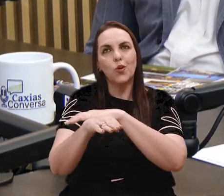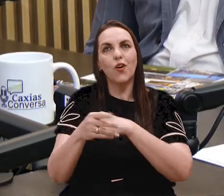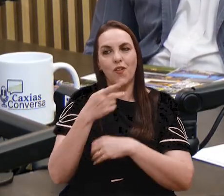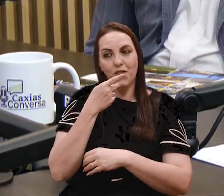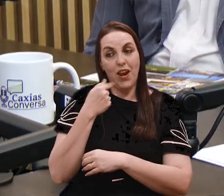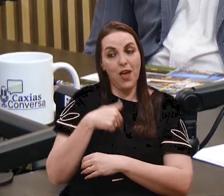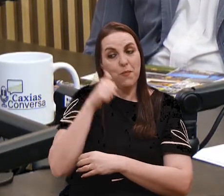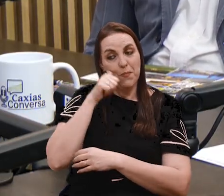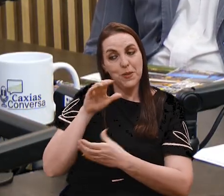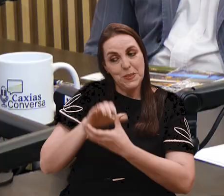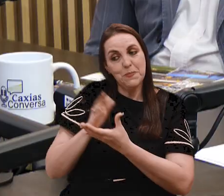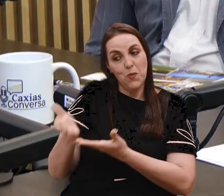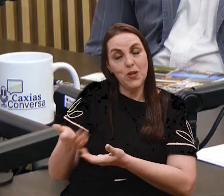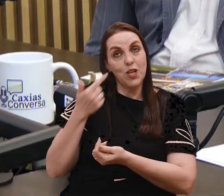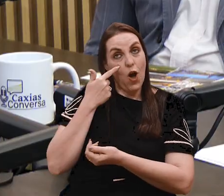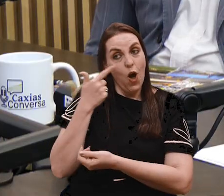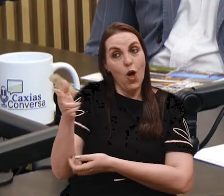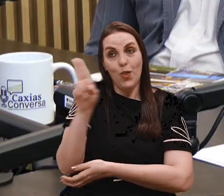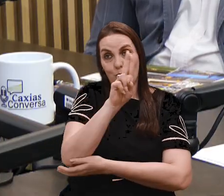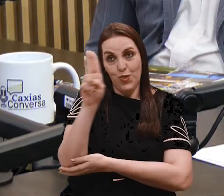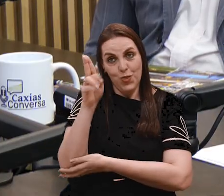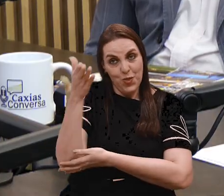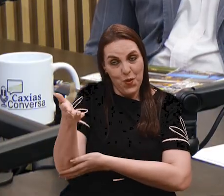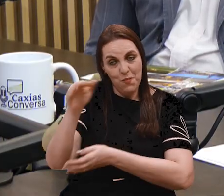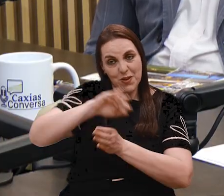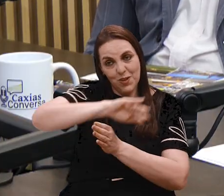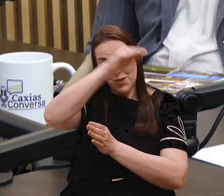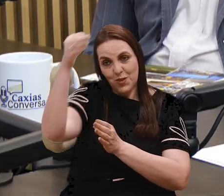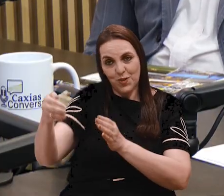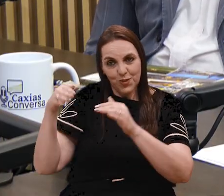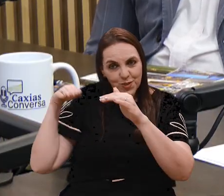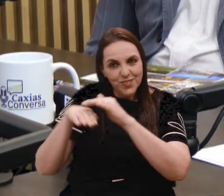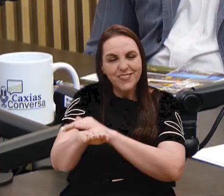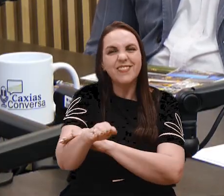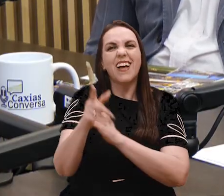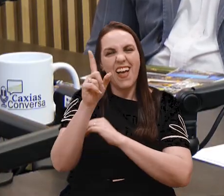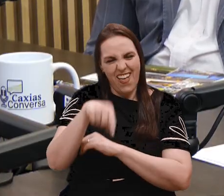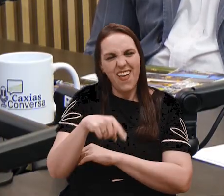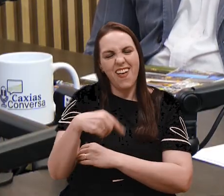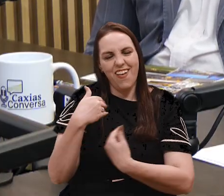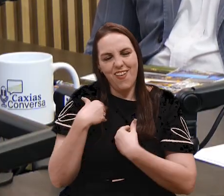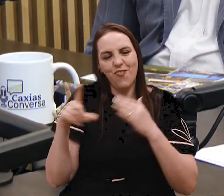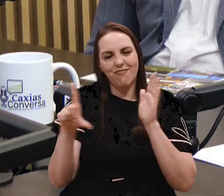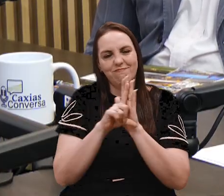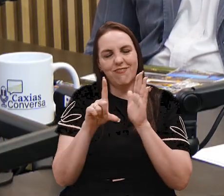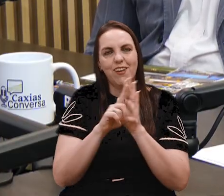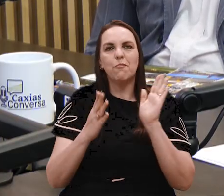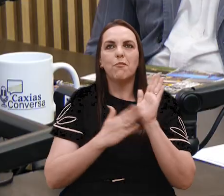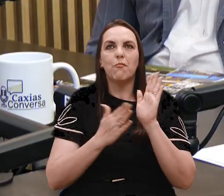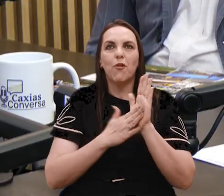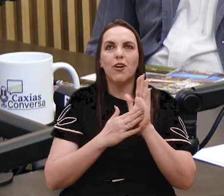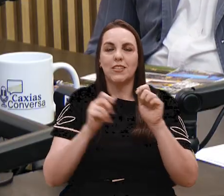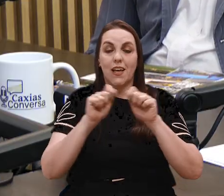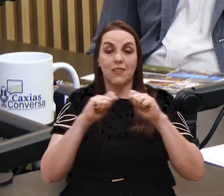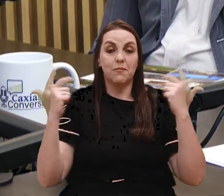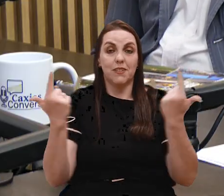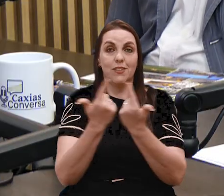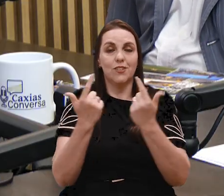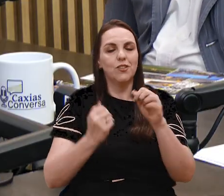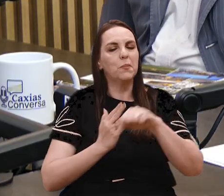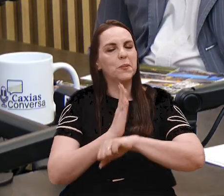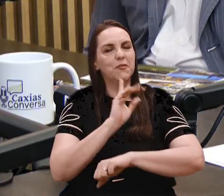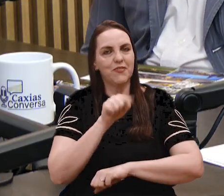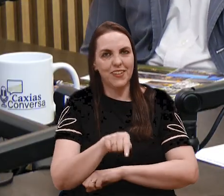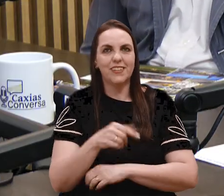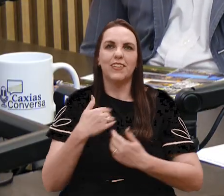aqui, ó, esse nome aqui do túnel, Nelson Sbabo, foi uma lei que eu propus na Assembleia e foi aprovada. Então, acho